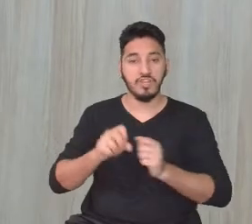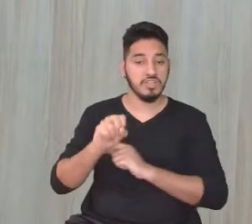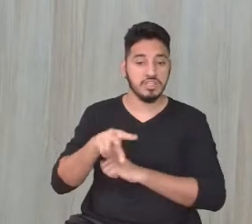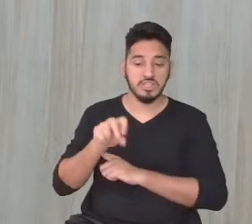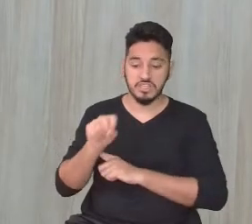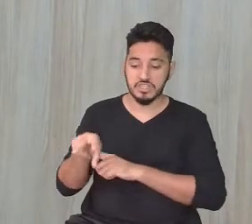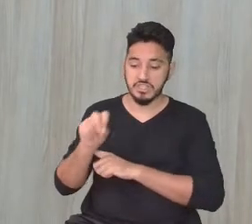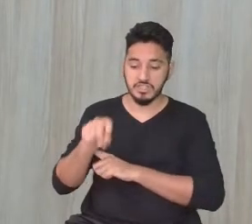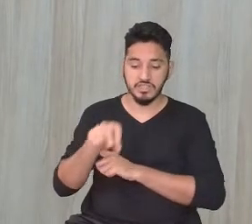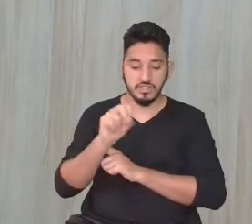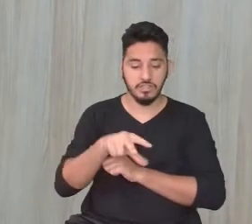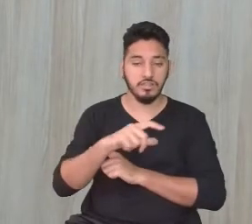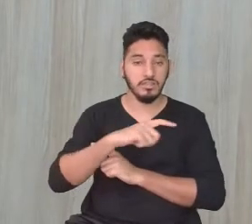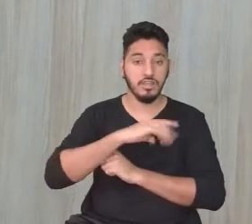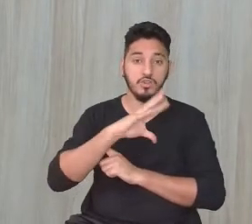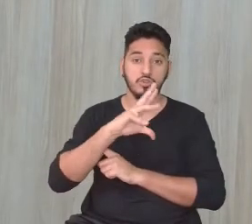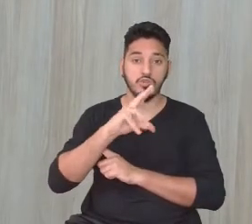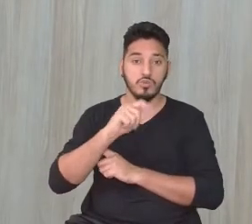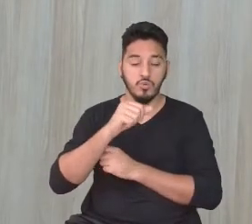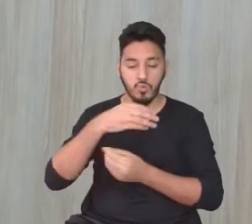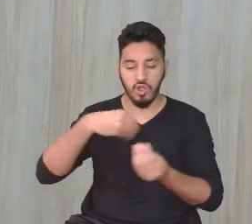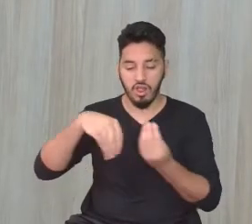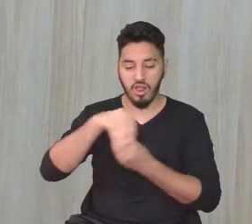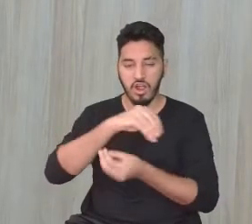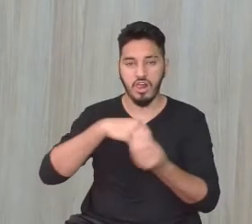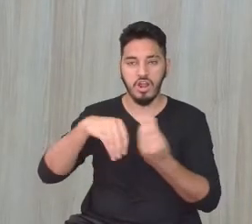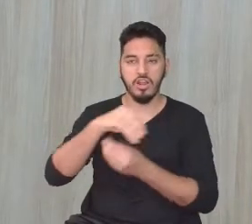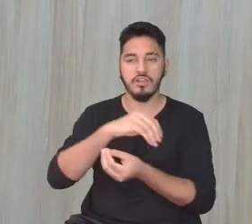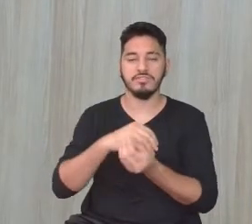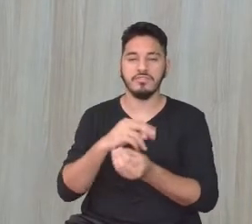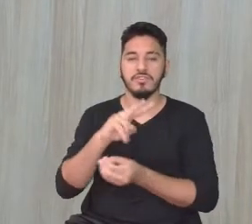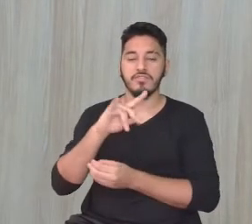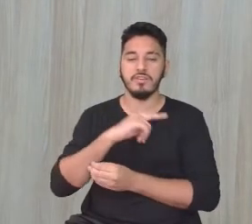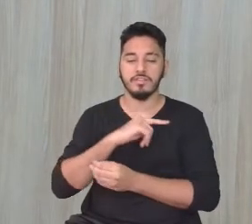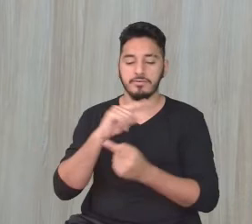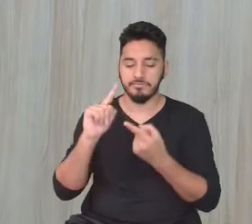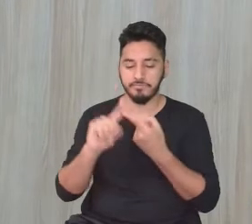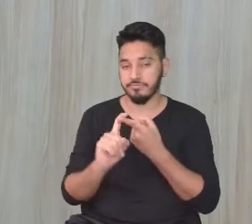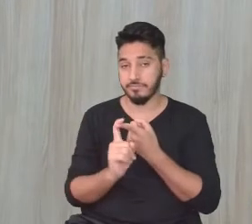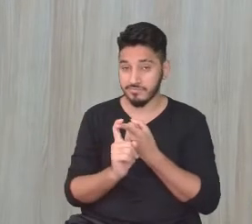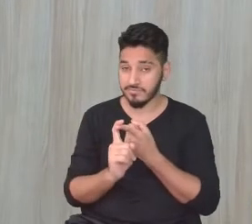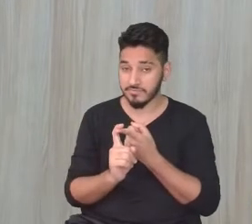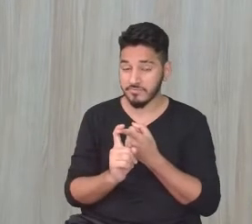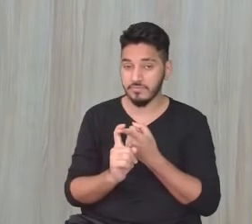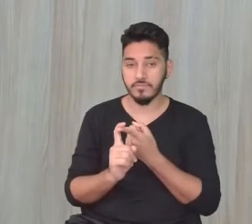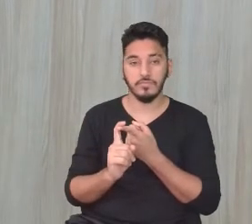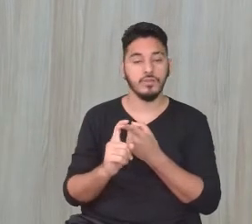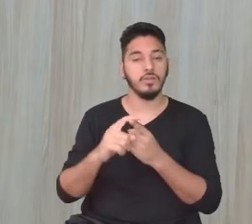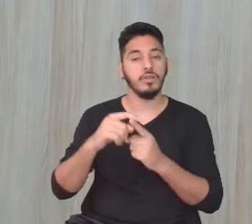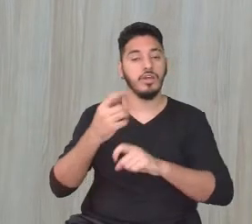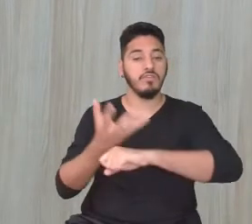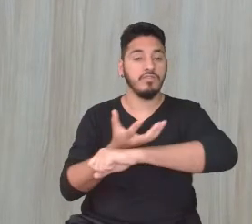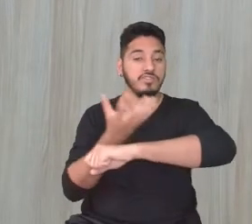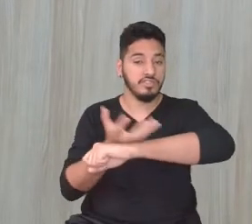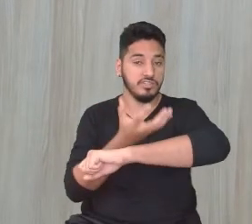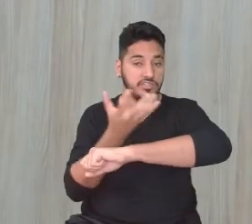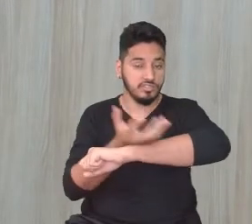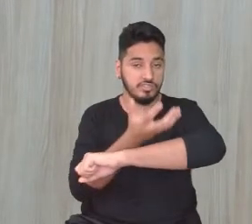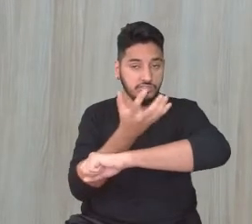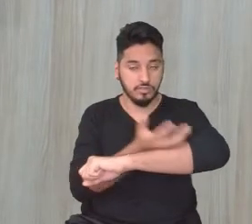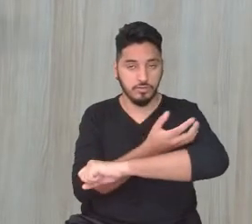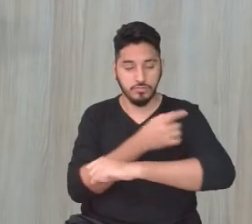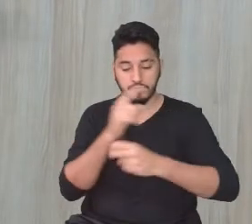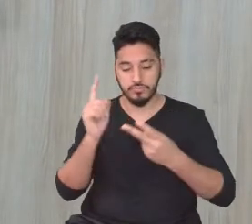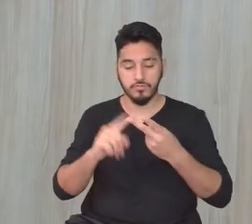E aí tem toda essa carga envolvida né Vai estar afetando o que a espécie vegetal que vai estar ali